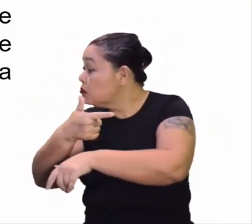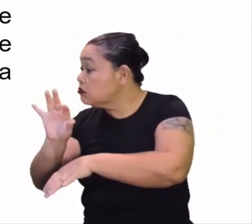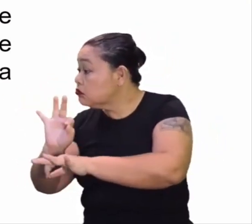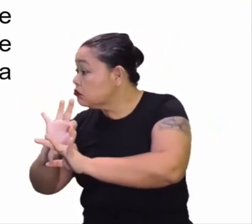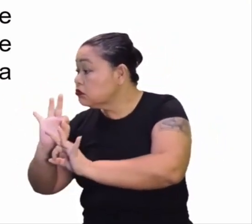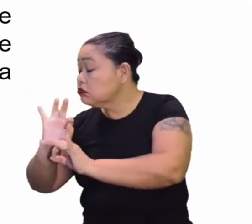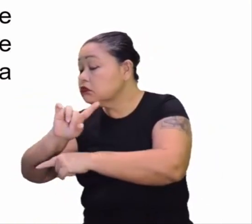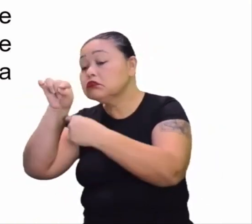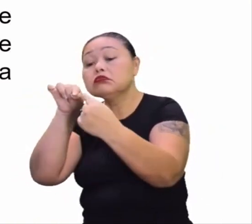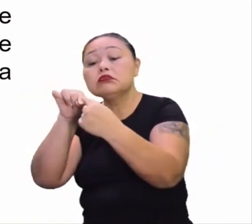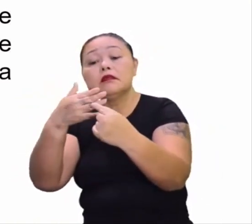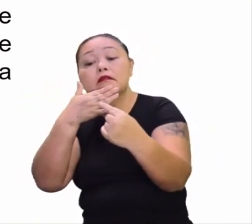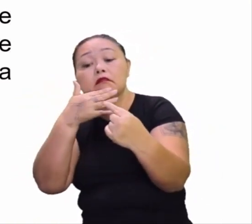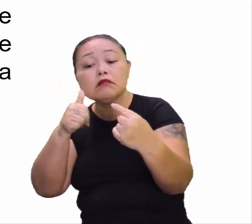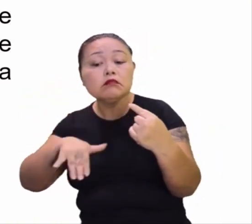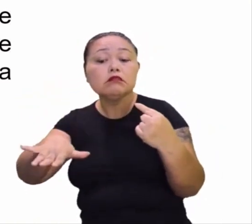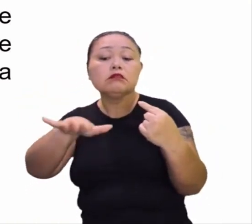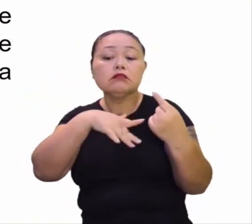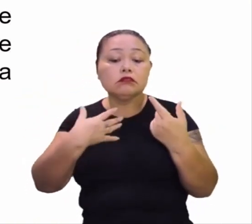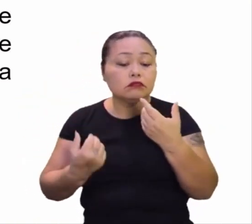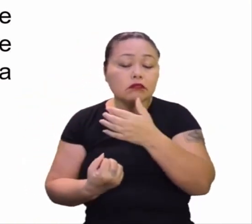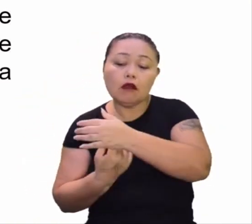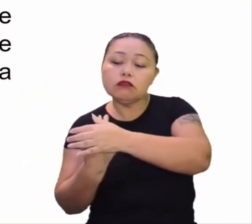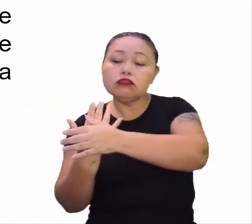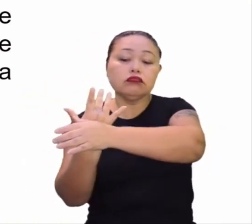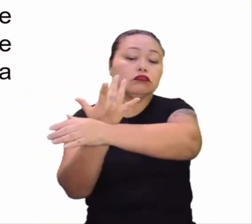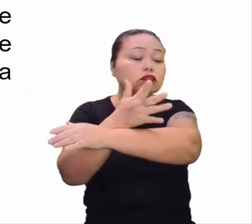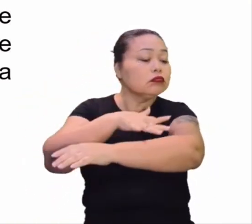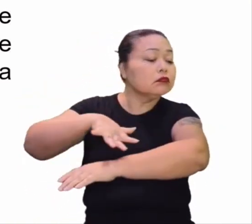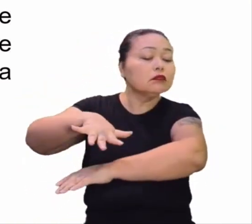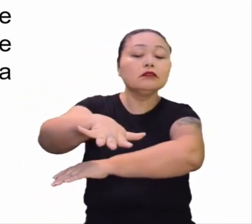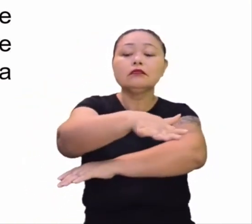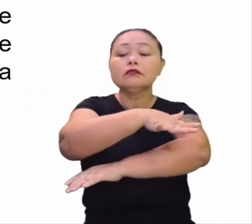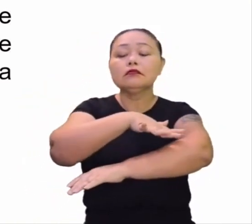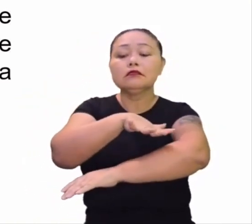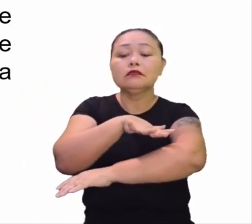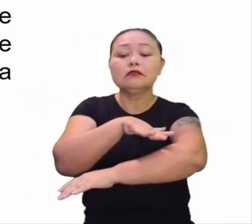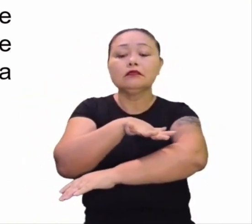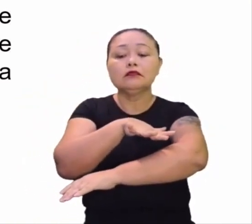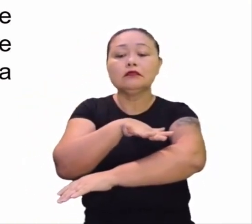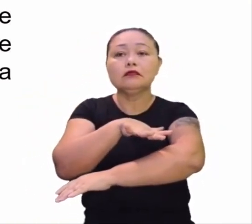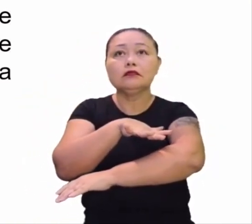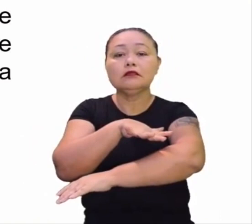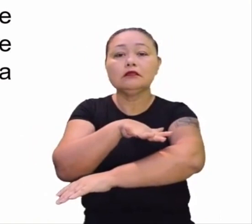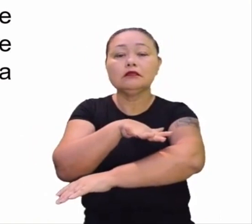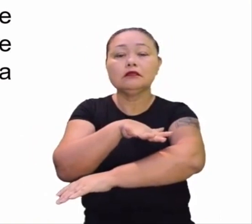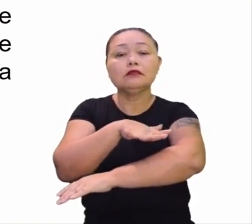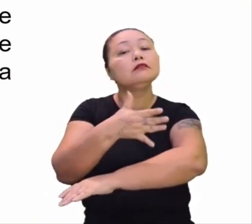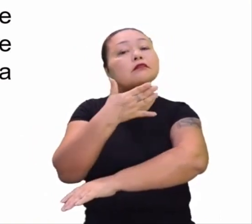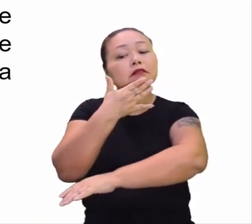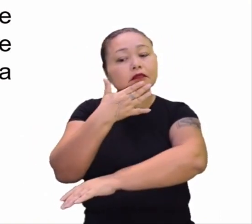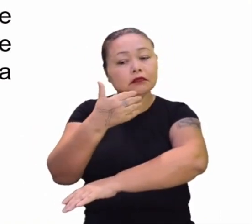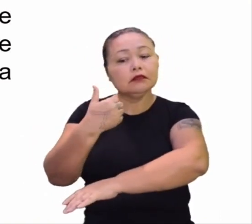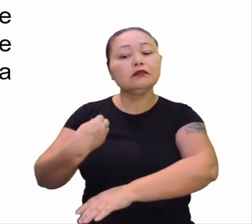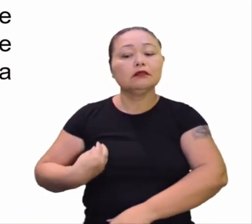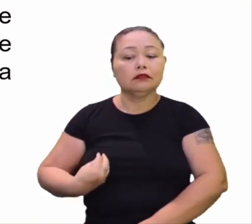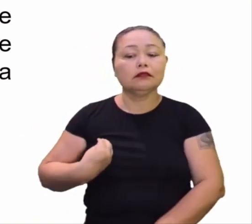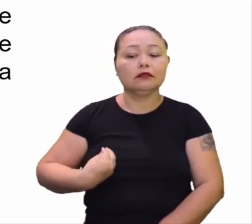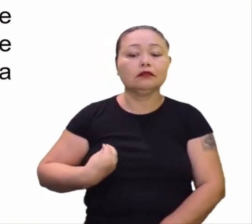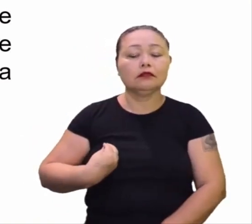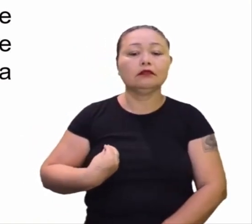que objetivava melhorar essa área para produzir e ter uma melhor, vamos colocar, uma melhoria de